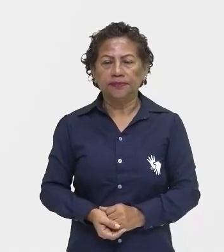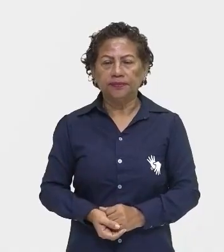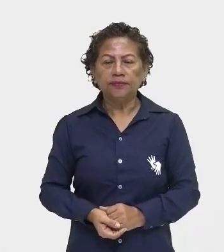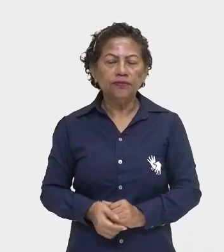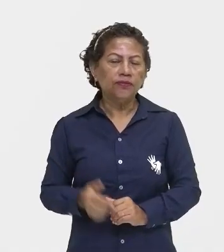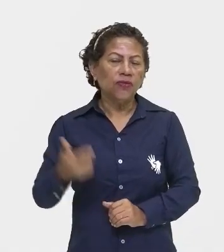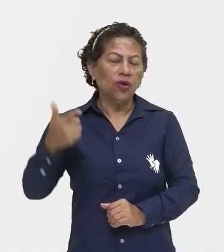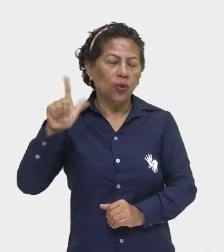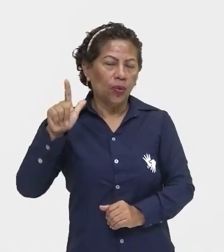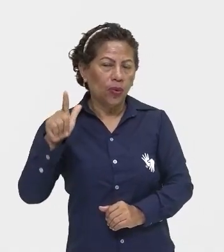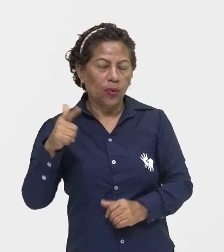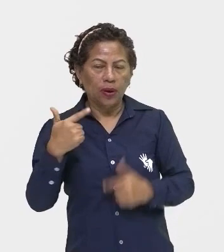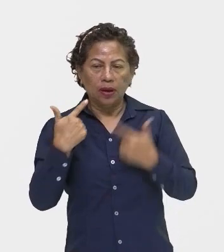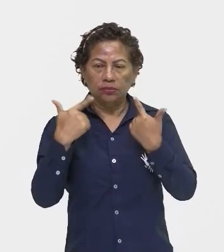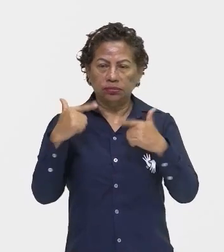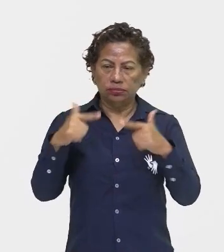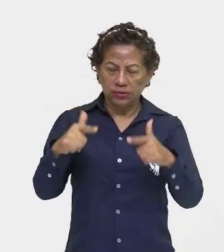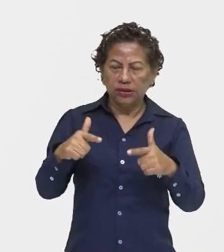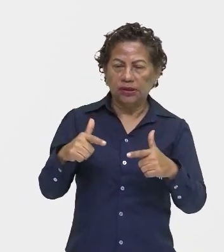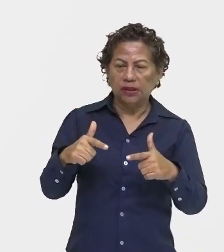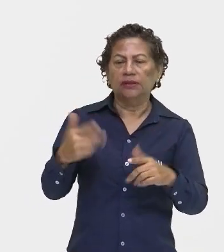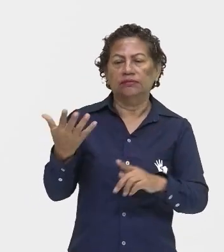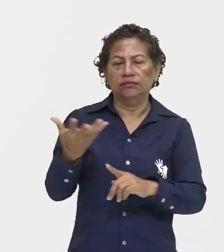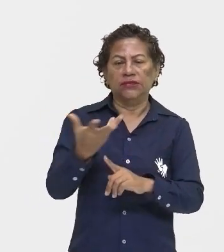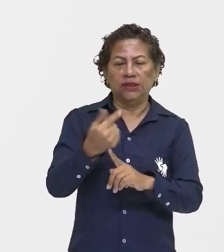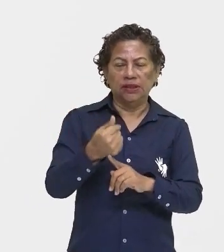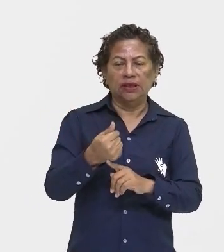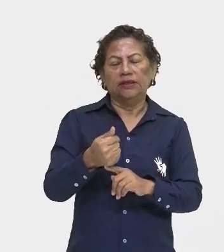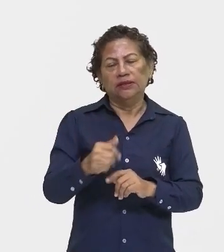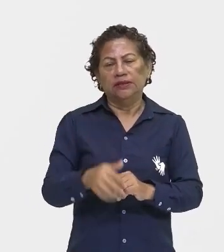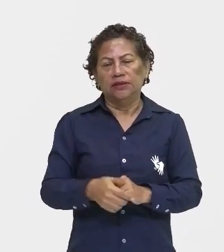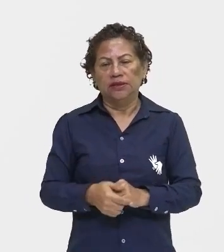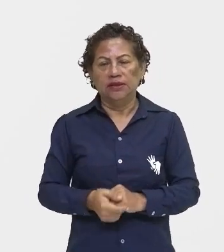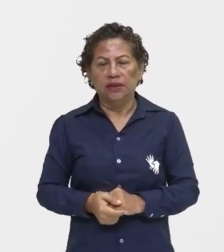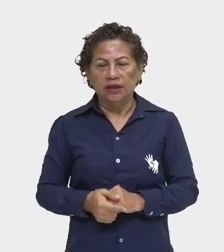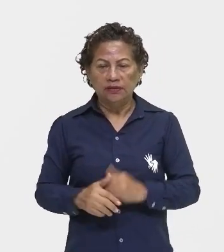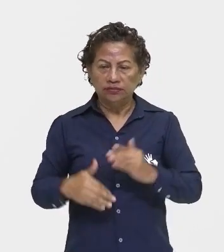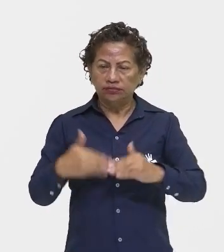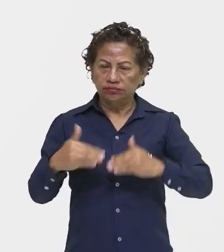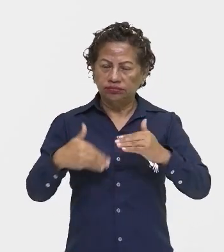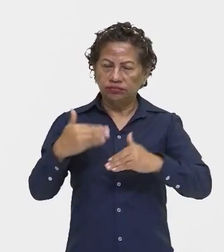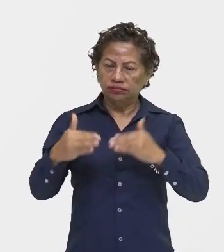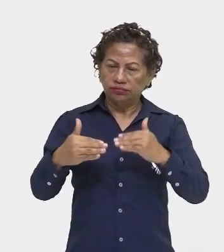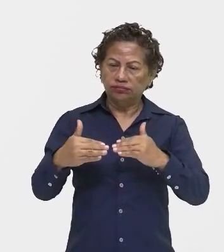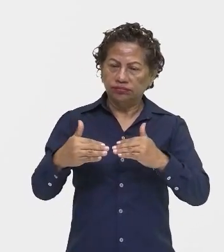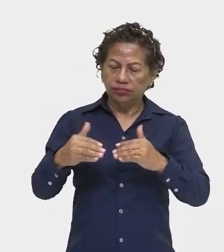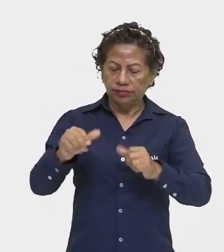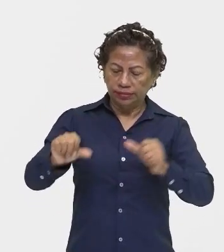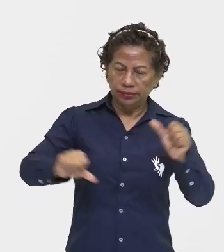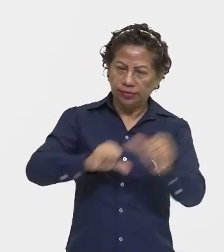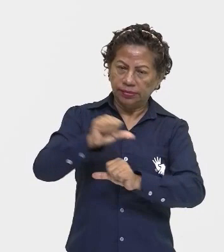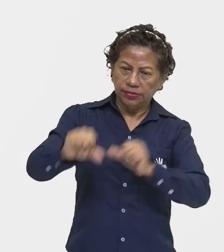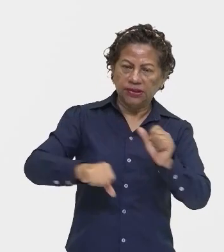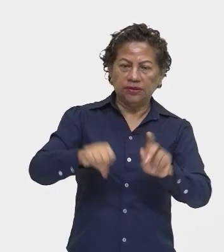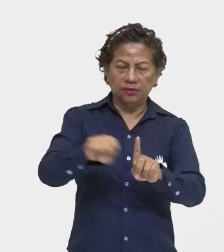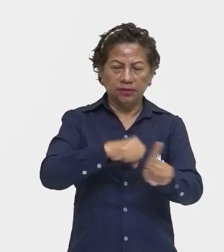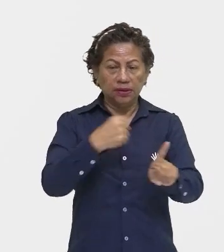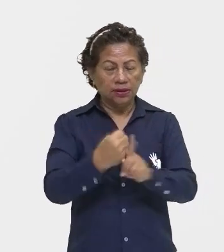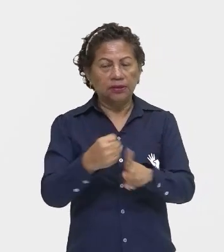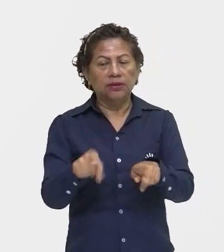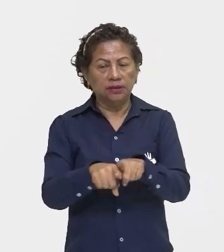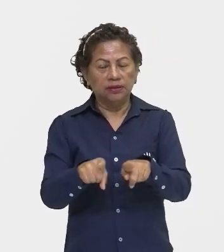outras linguagens artísticas, a dança, ela foi acompanhando as transformações históricas, sociais e